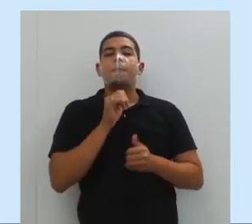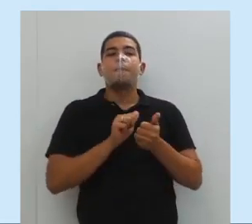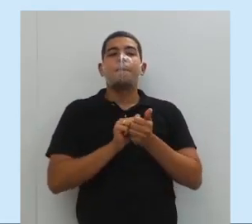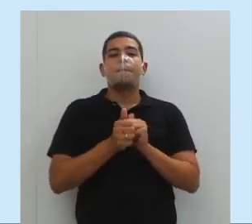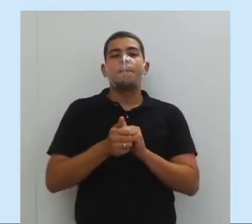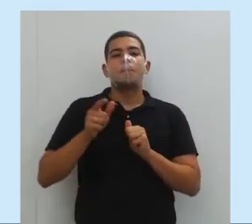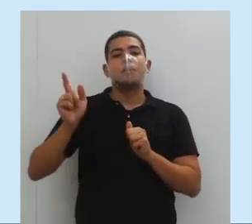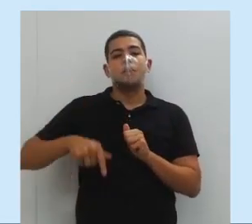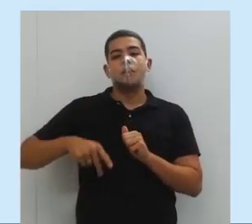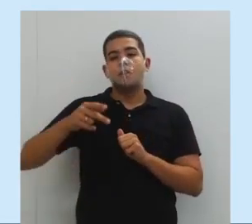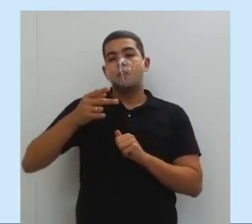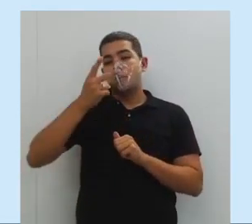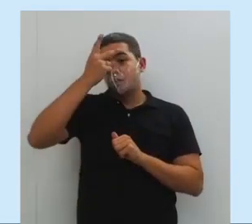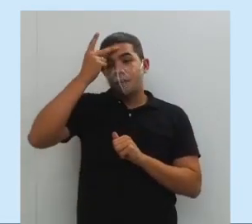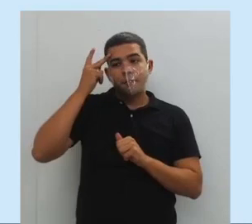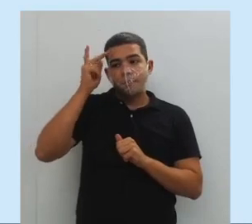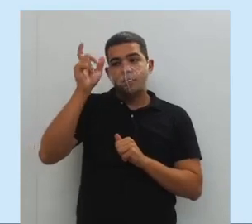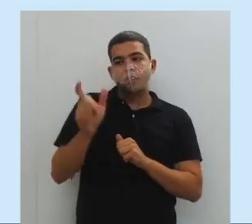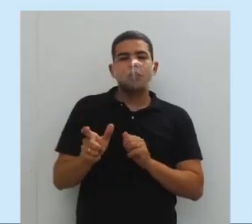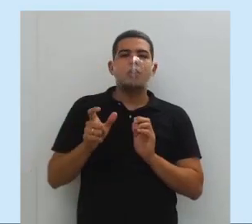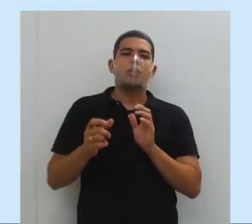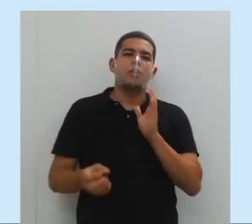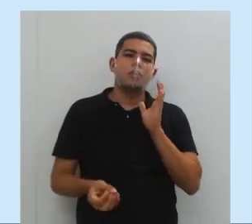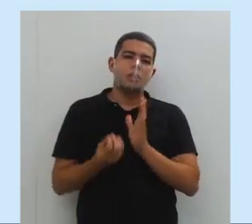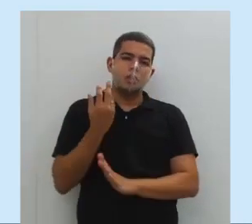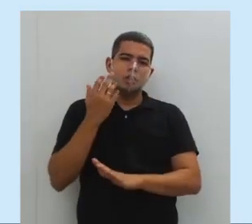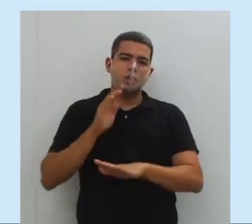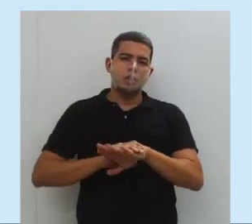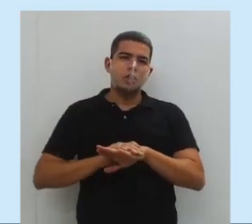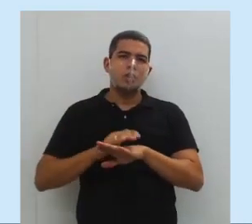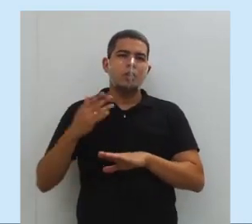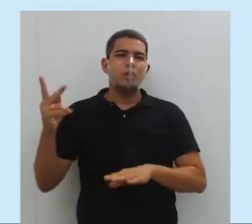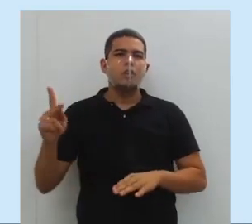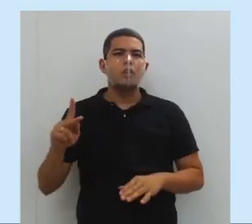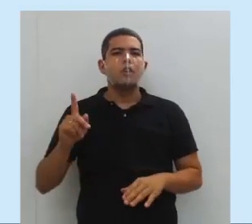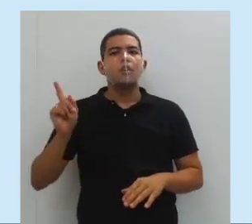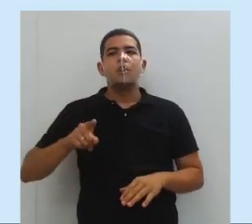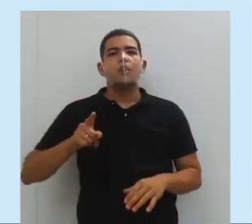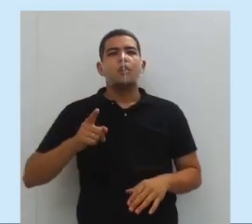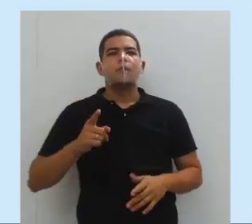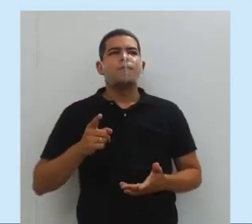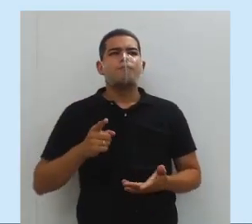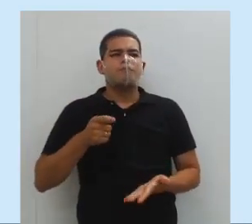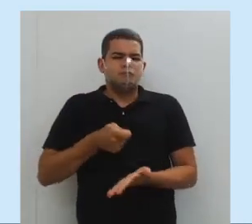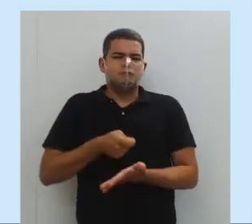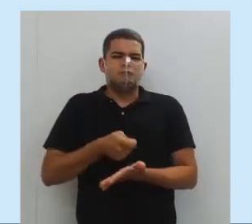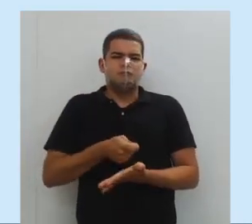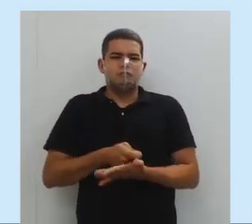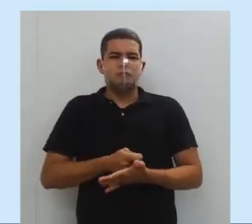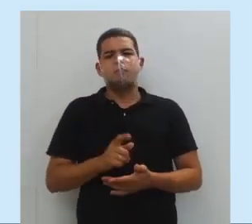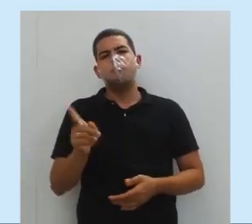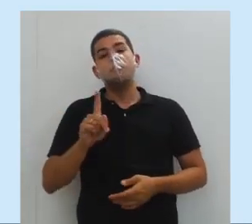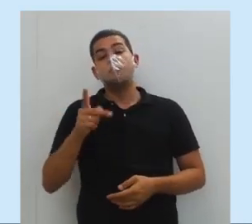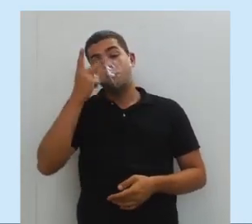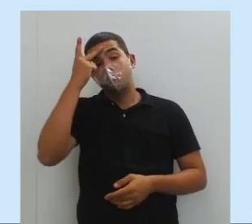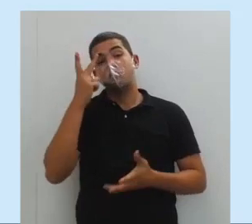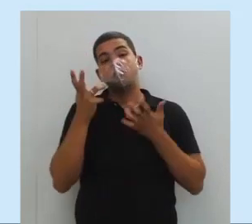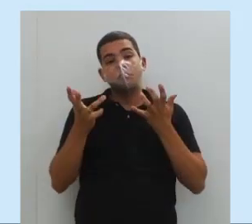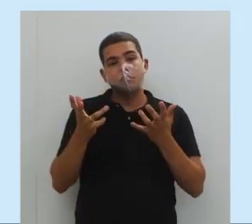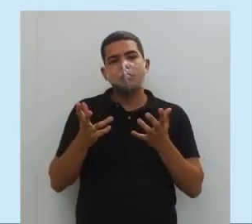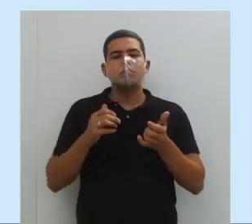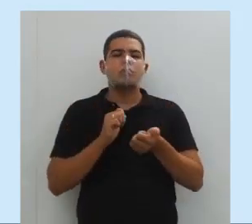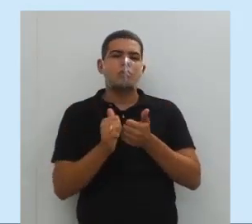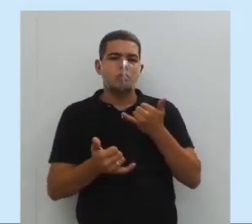é uma invenção humana e ele parte de uma ação voluntária. Ninguém joga obrigado, a gente joga porque